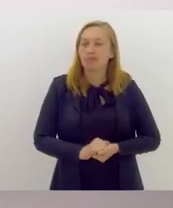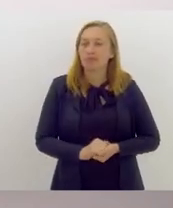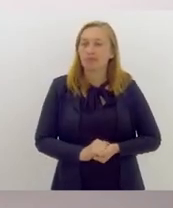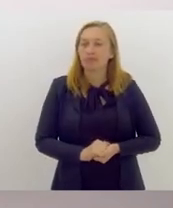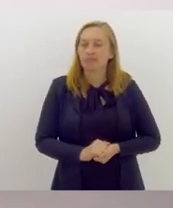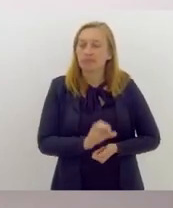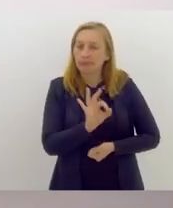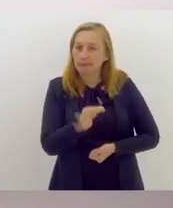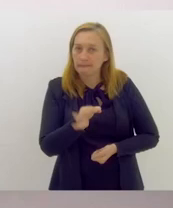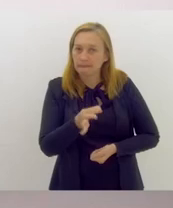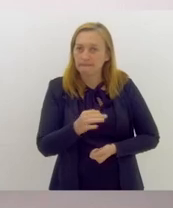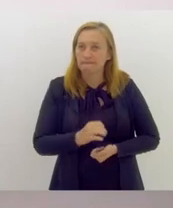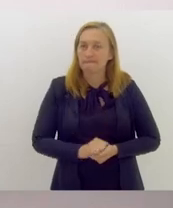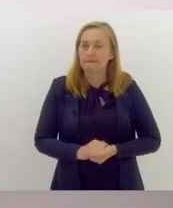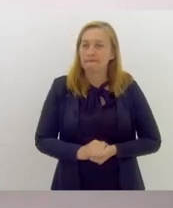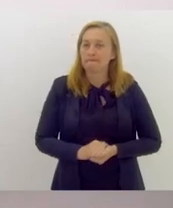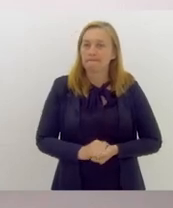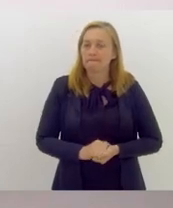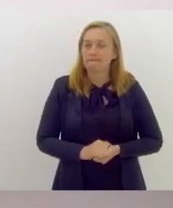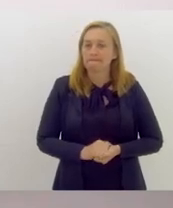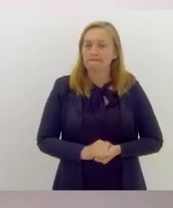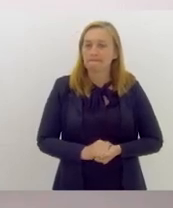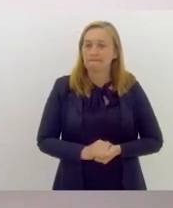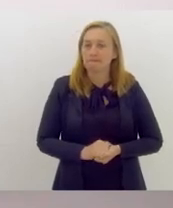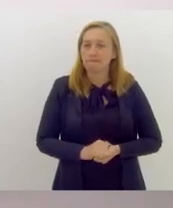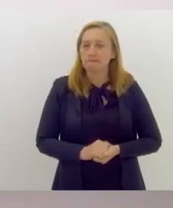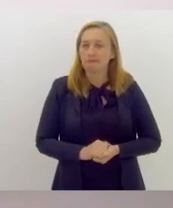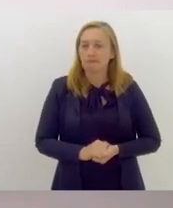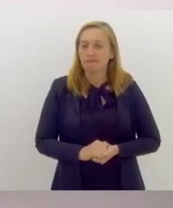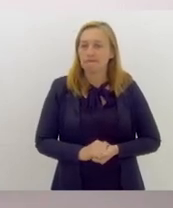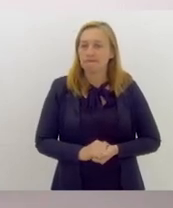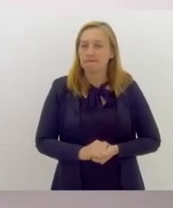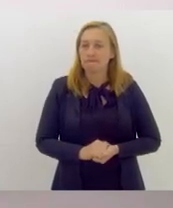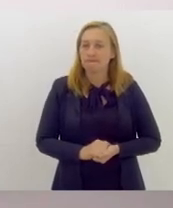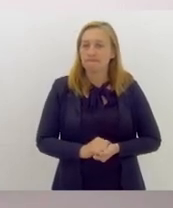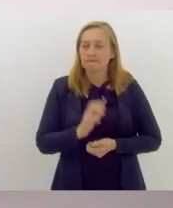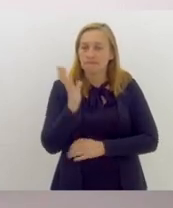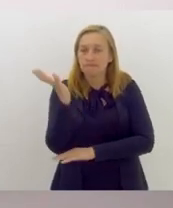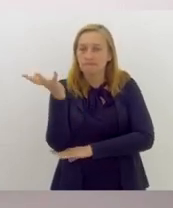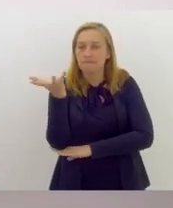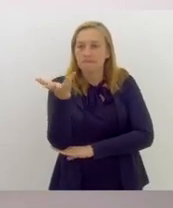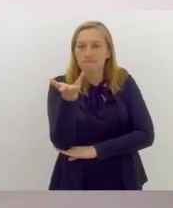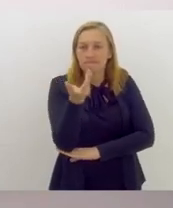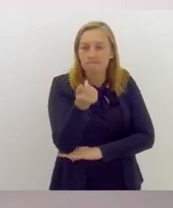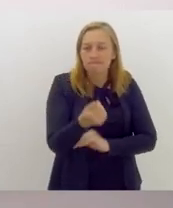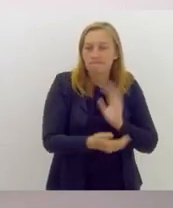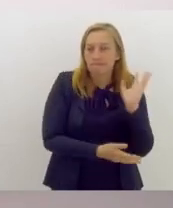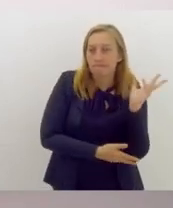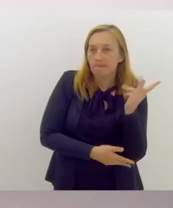evidentemente que isto é uma questão ambiental gravíssima